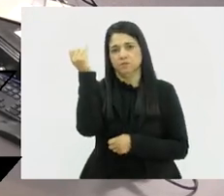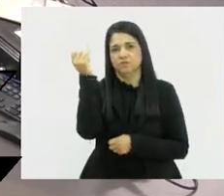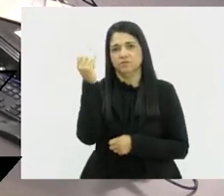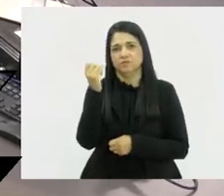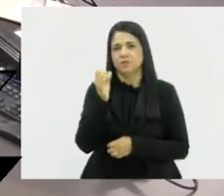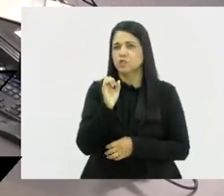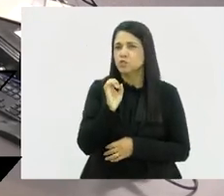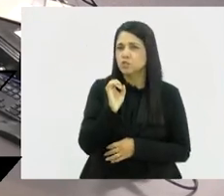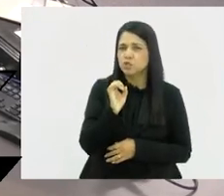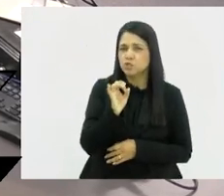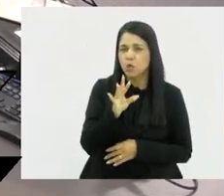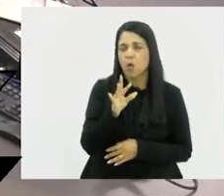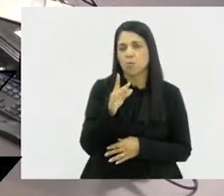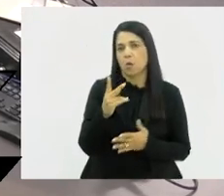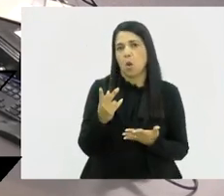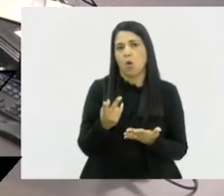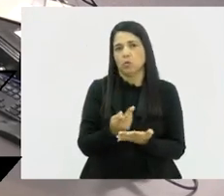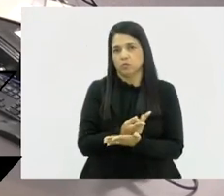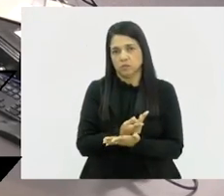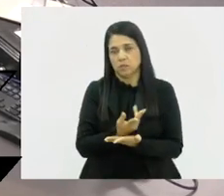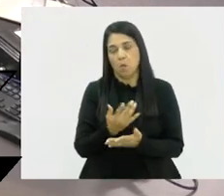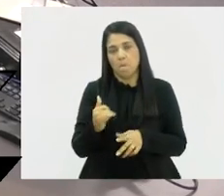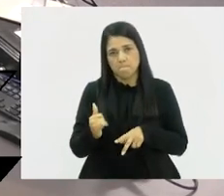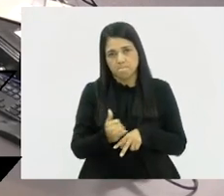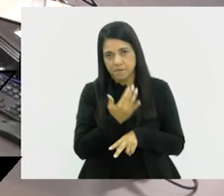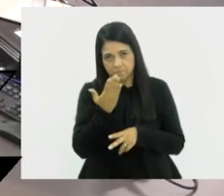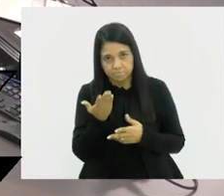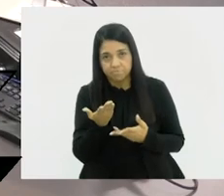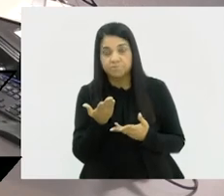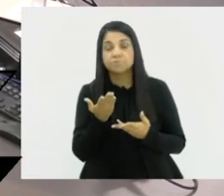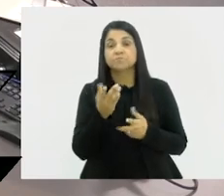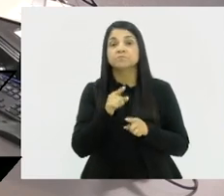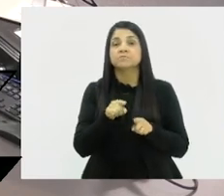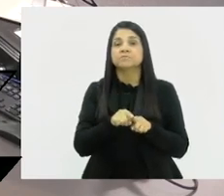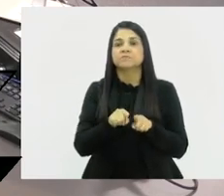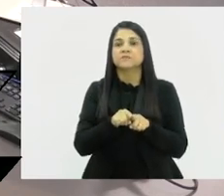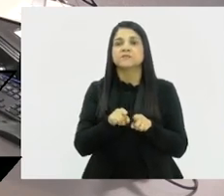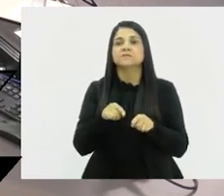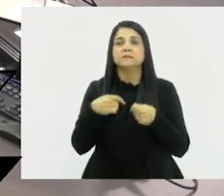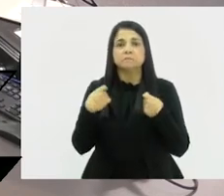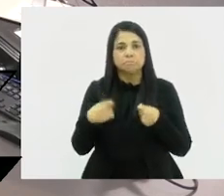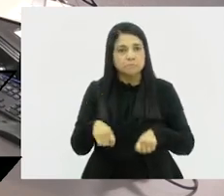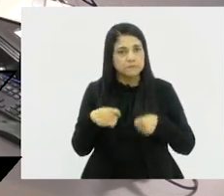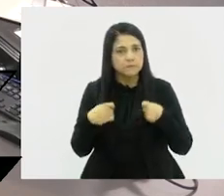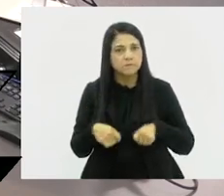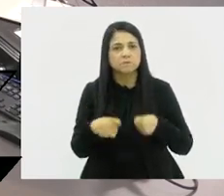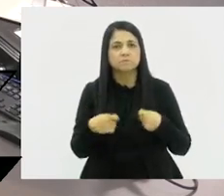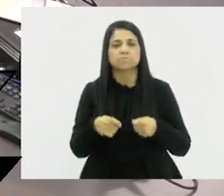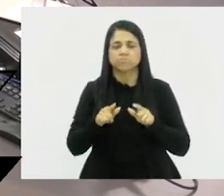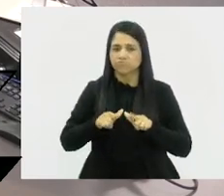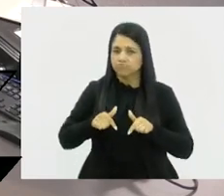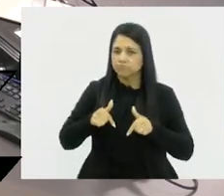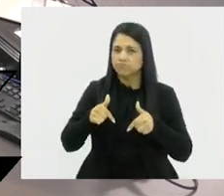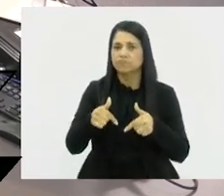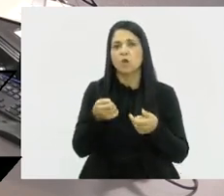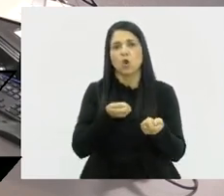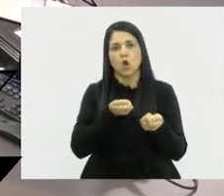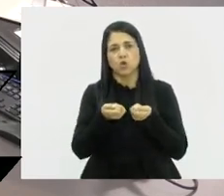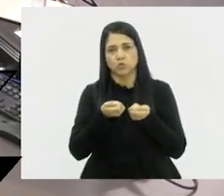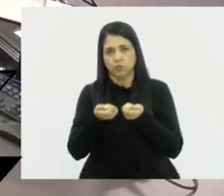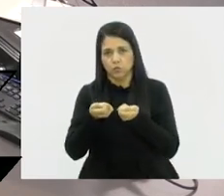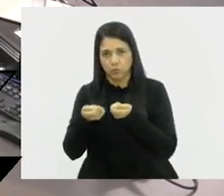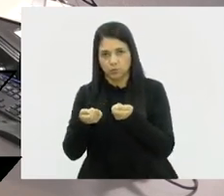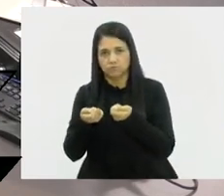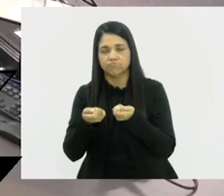só pelos últimos acontecimentos do acidente, mas até por conta da necessidade de que realmente haja um maior controle desse tipo